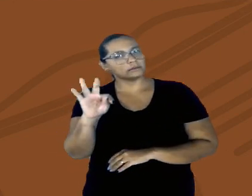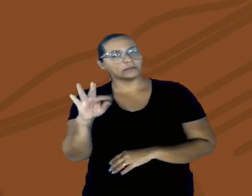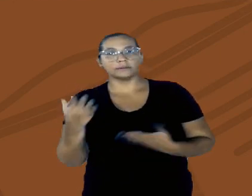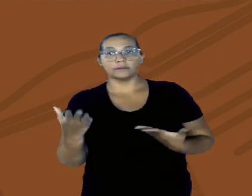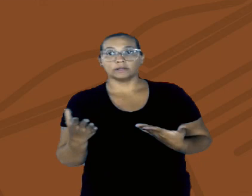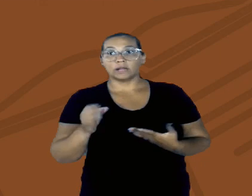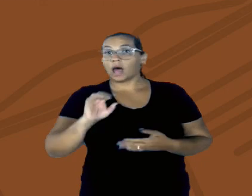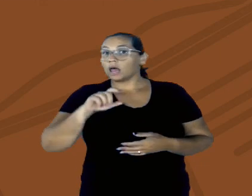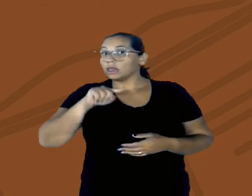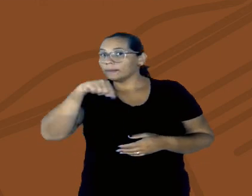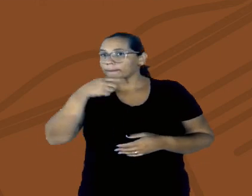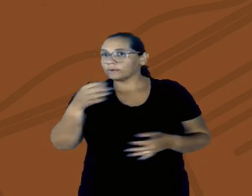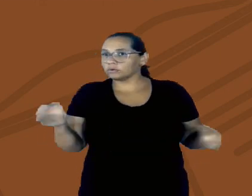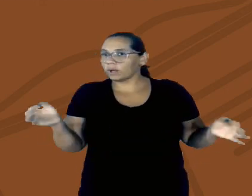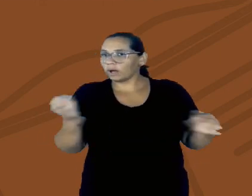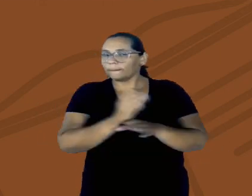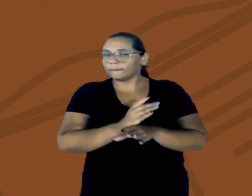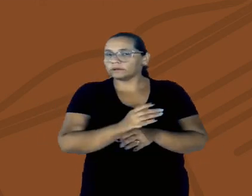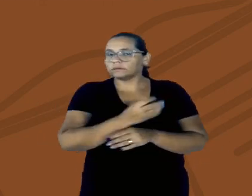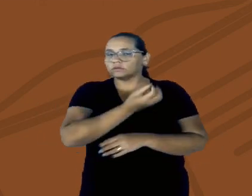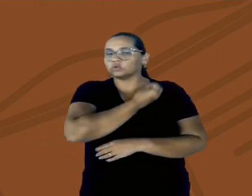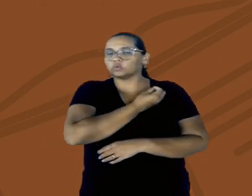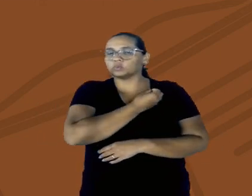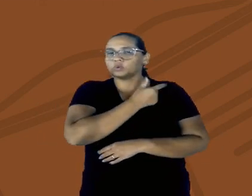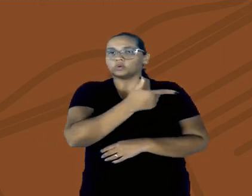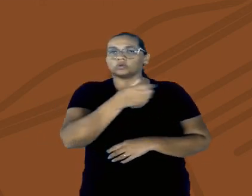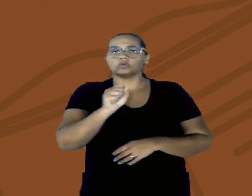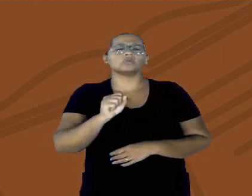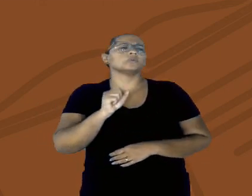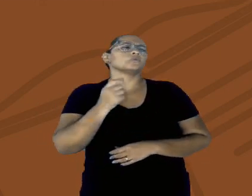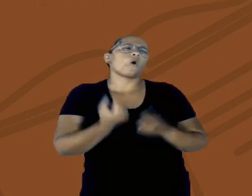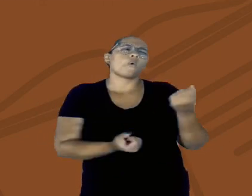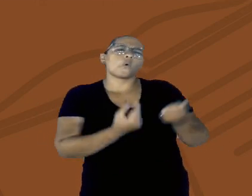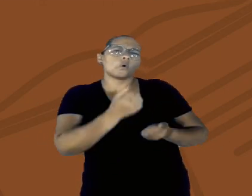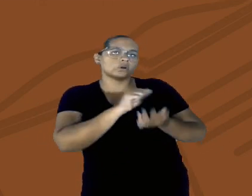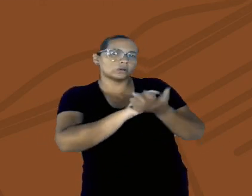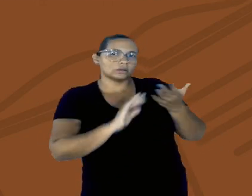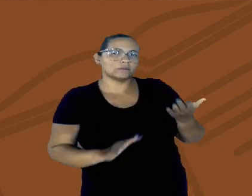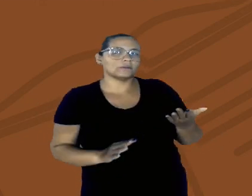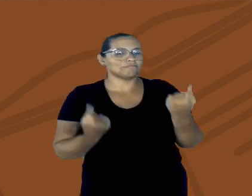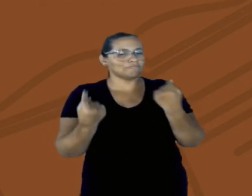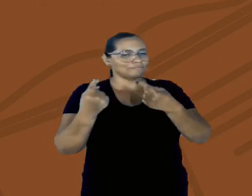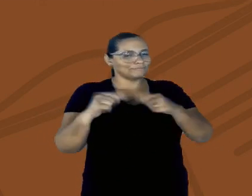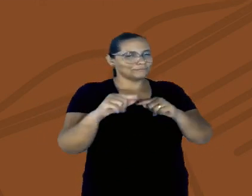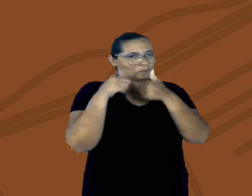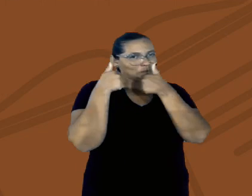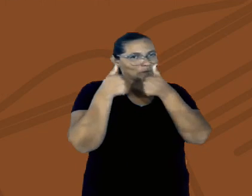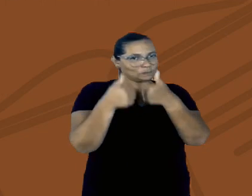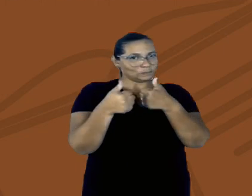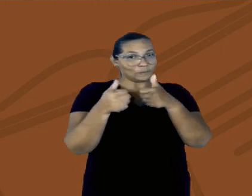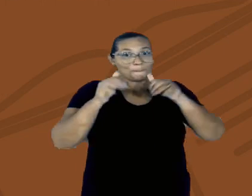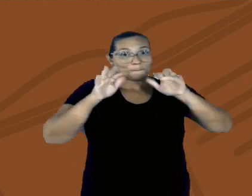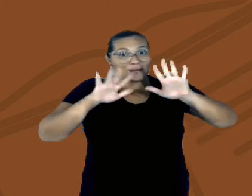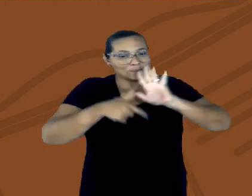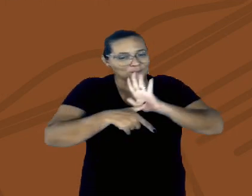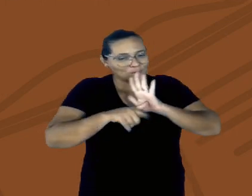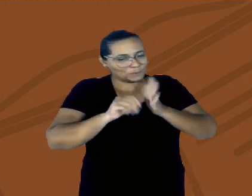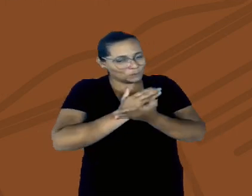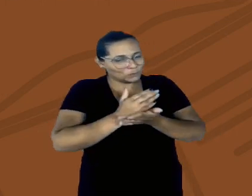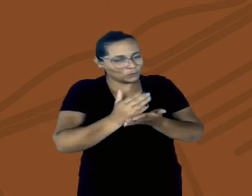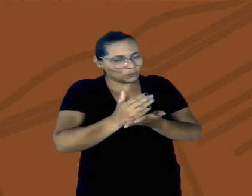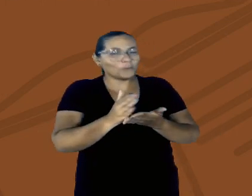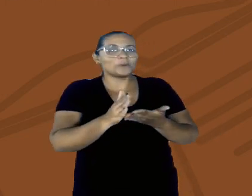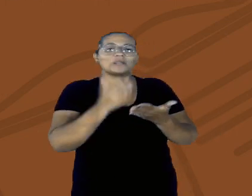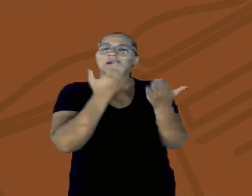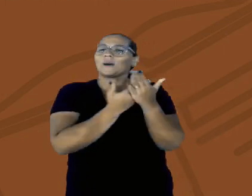concluindo a nossa aula de número 28 com algumas atividades e um breve desafio. Antes da gente iniciar a